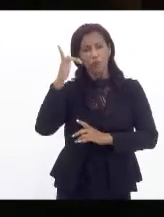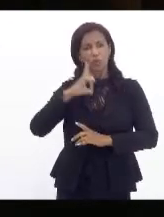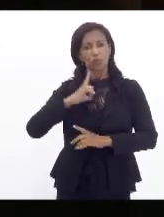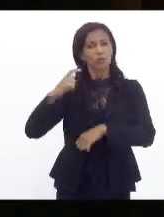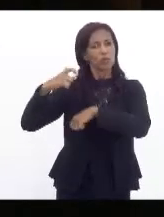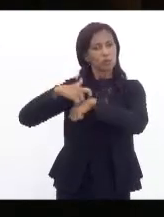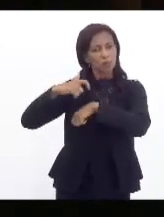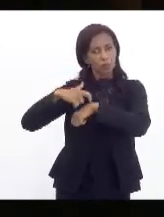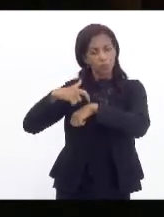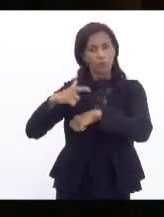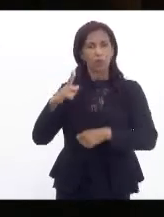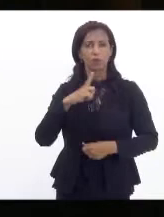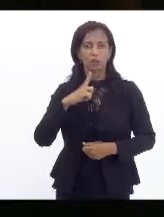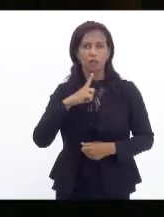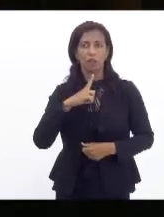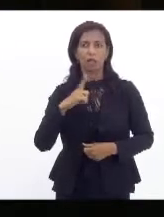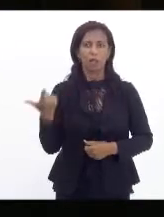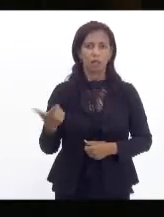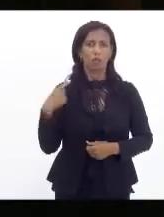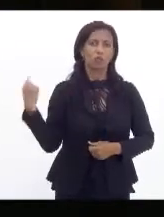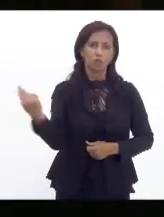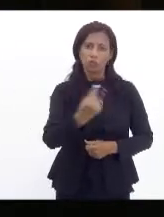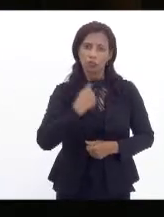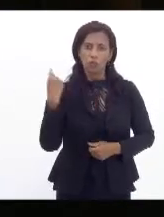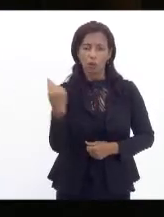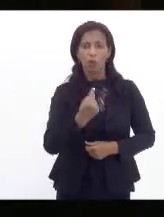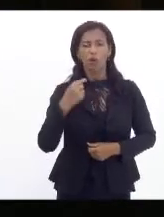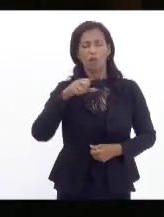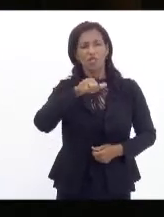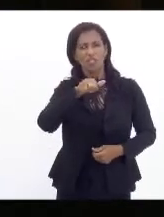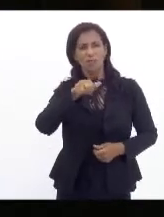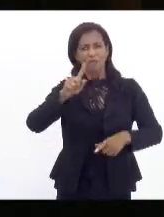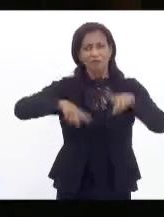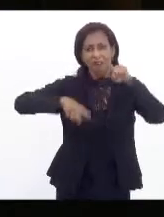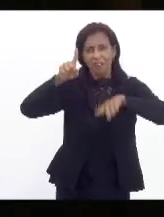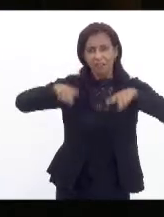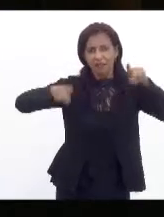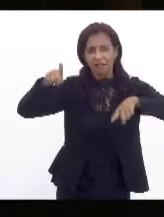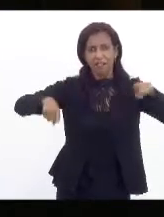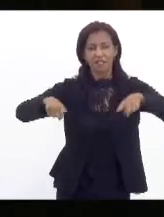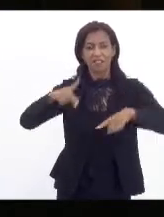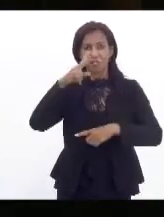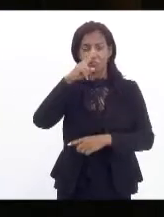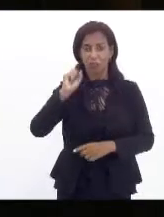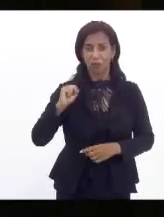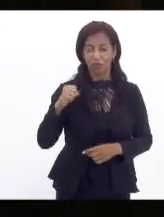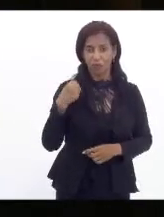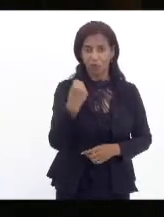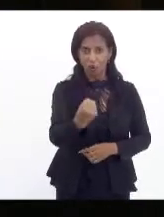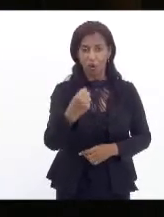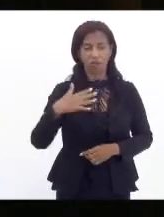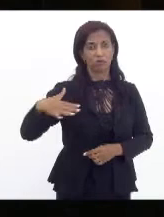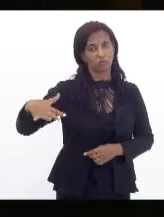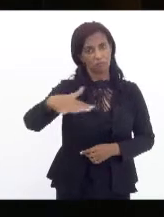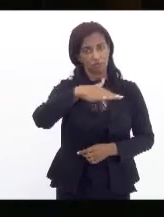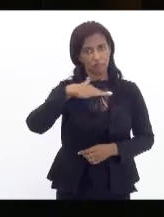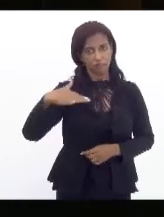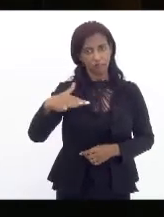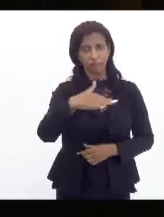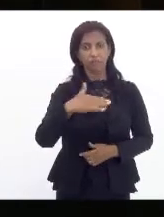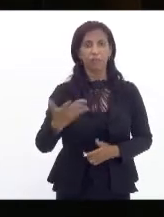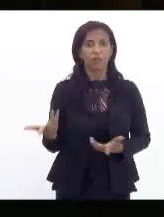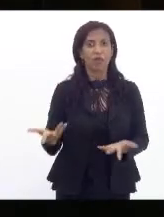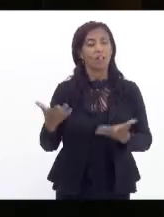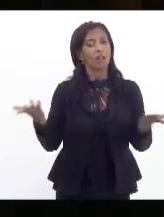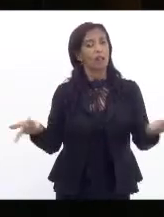nesse momento em que temos novas cepas ainda mais vorazes na nossa sociedade.